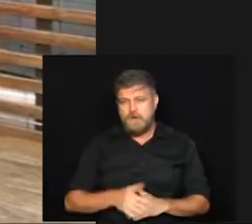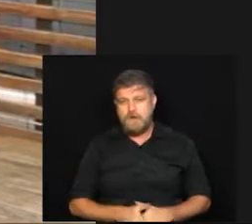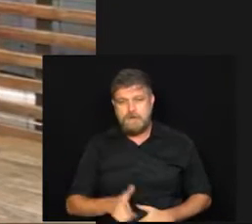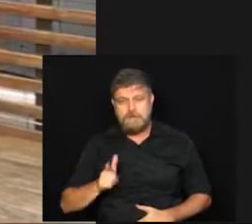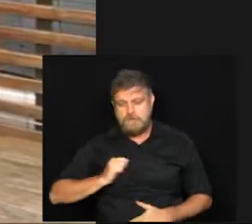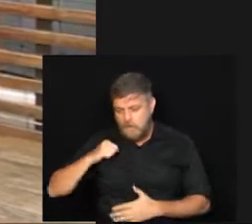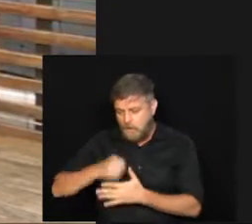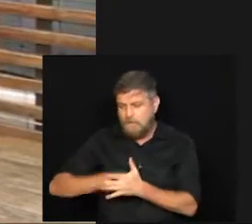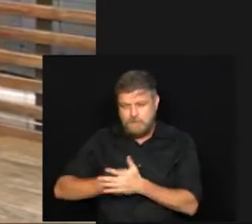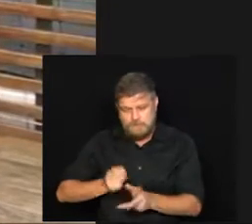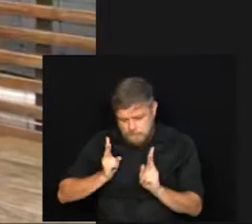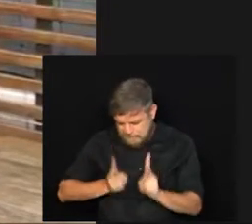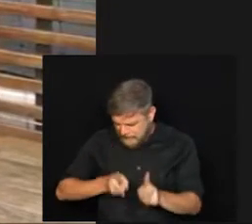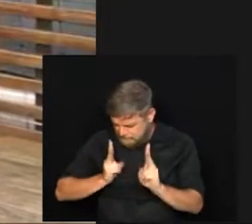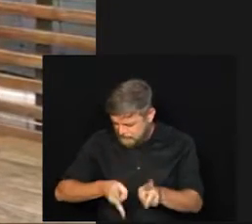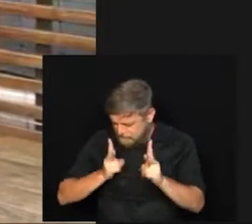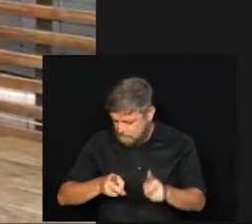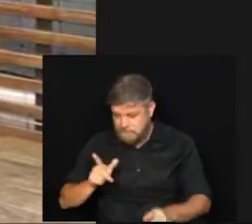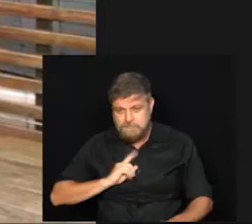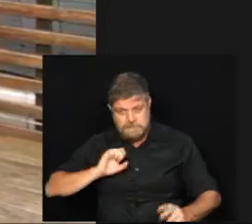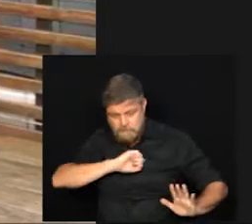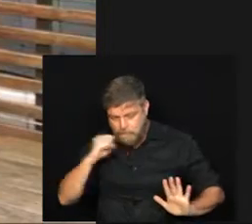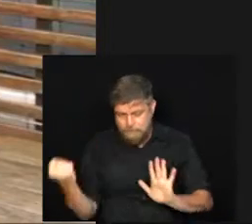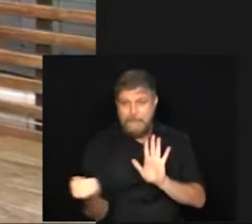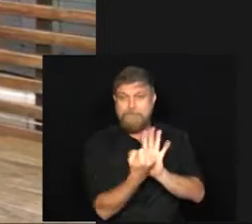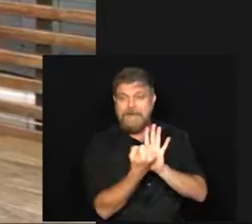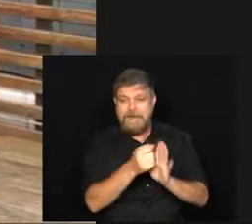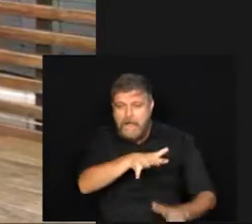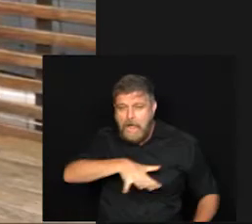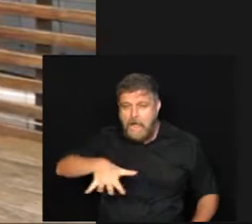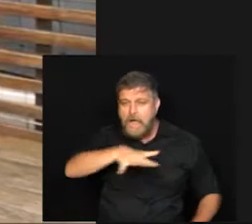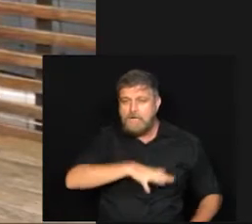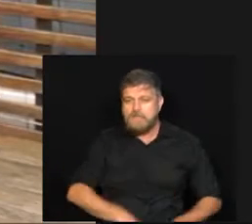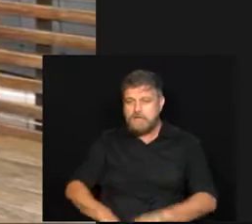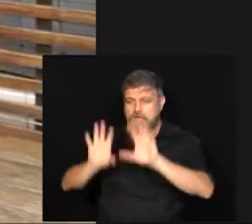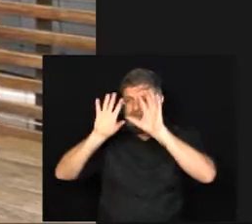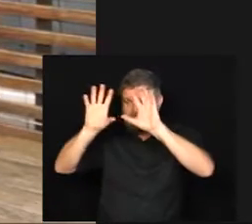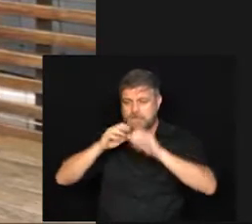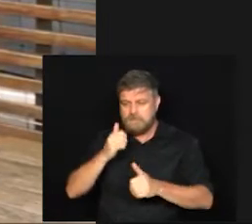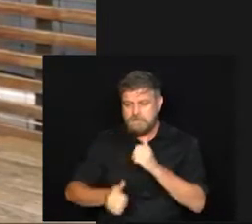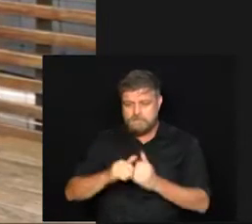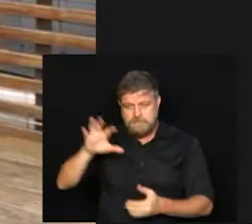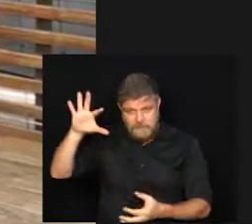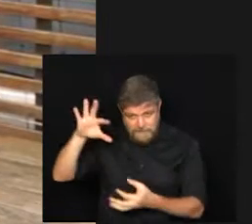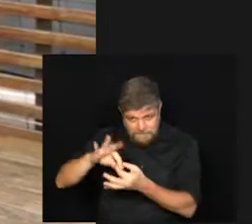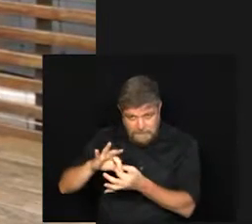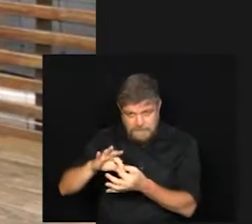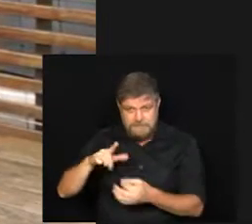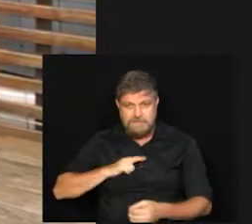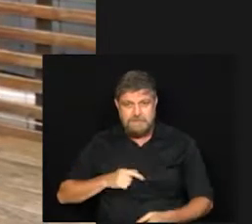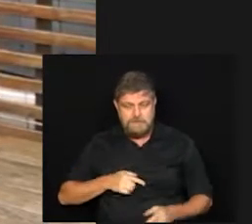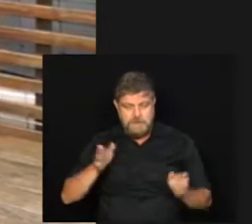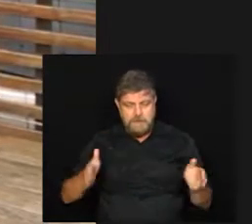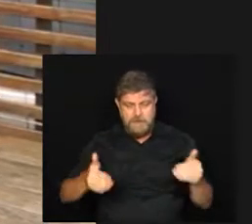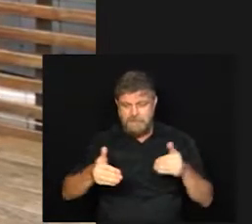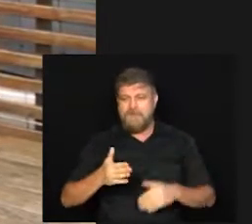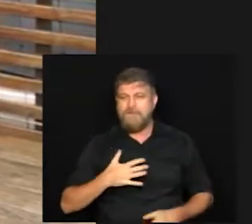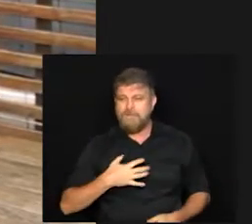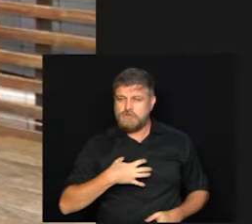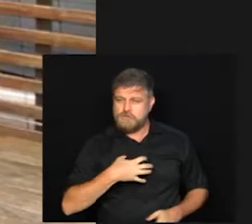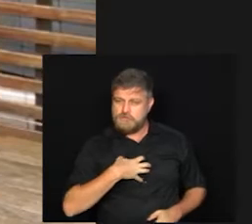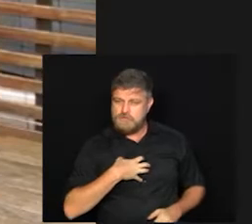luta constante aí para deixar um legado muito bacana dentro do esporte, não só dentro de quadra, como fora da quadra também, uma conduta,